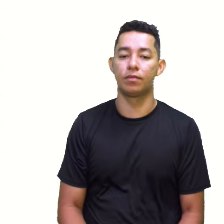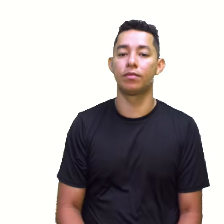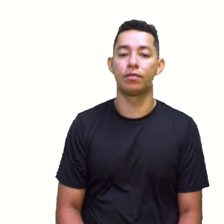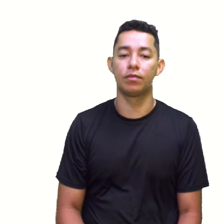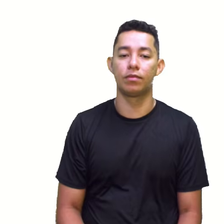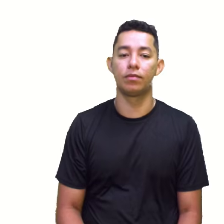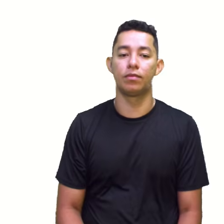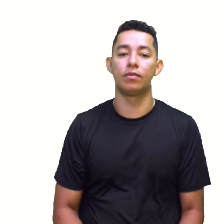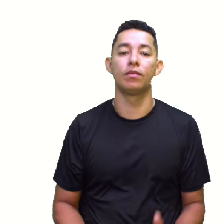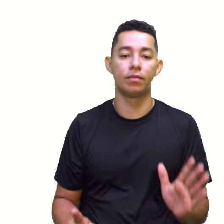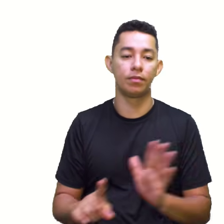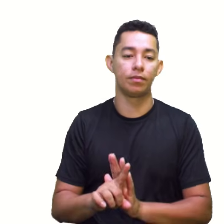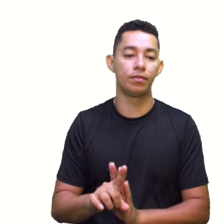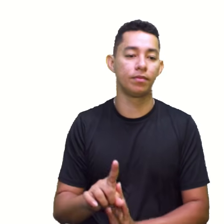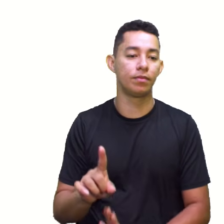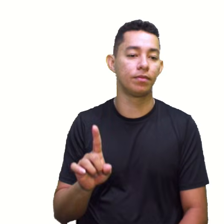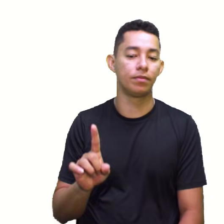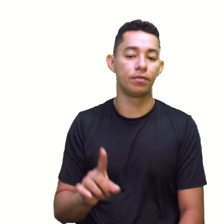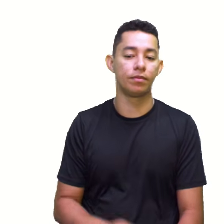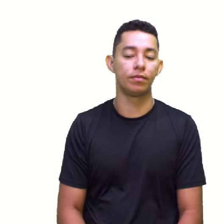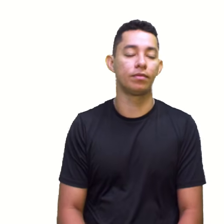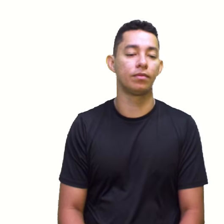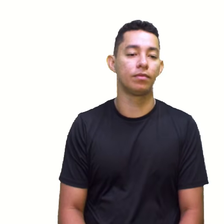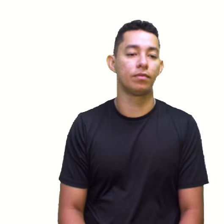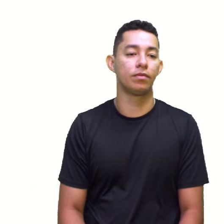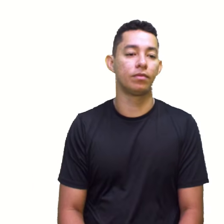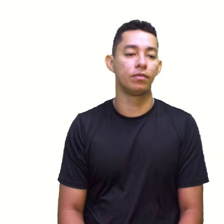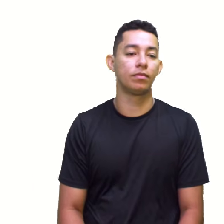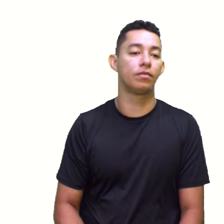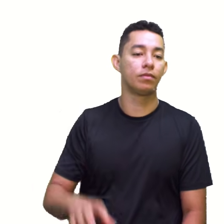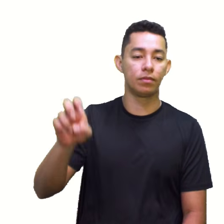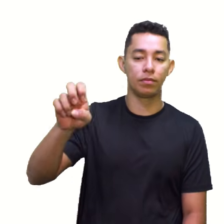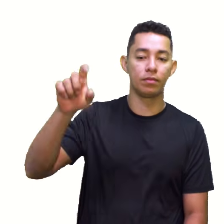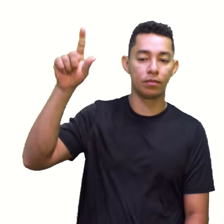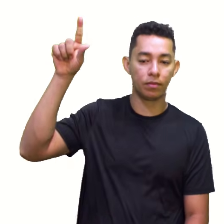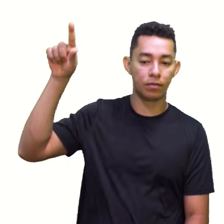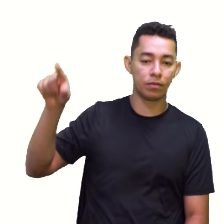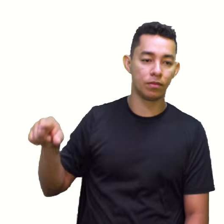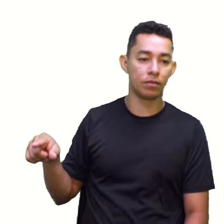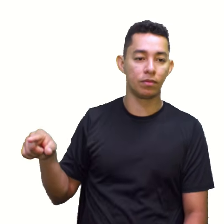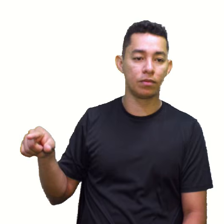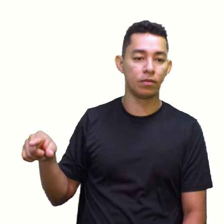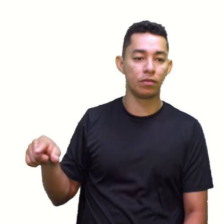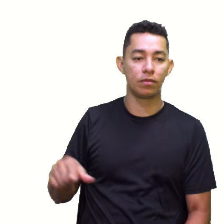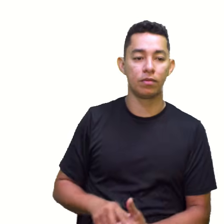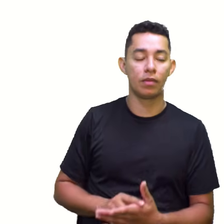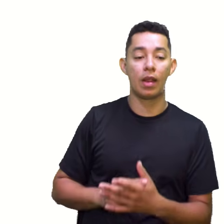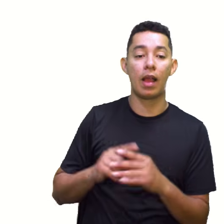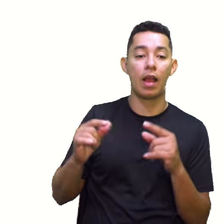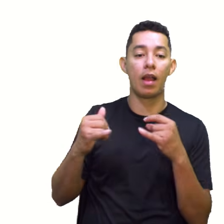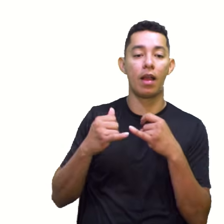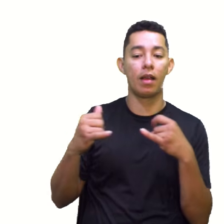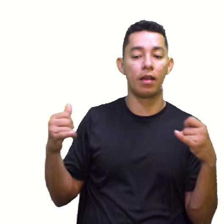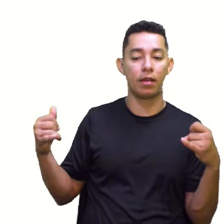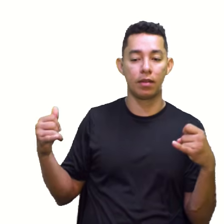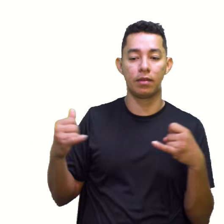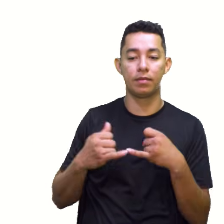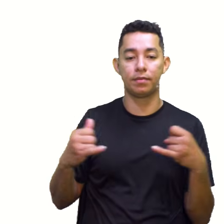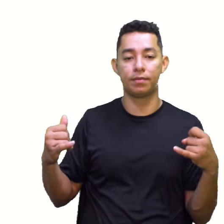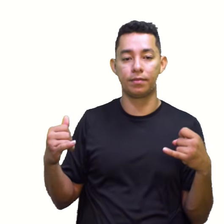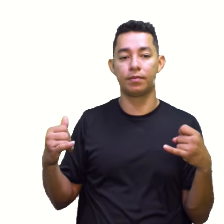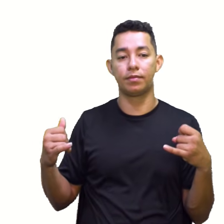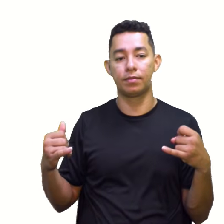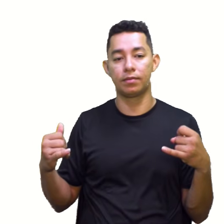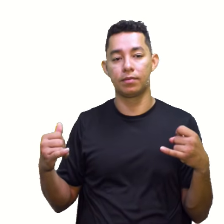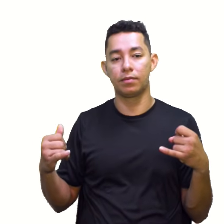Beleza. Aí vem a pergunta. Na verdade, vem as 5 opções. A linha do Equador, supondo uma